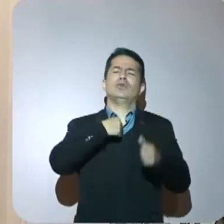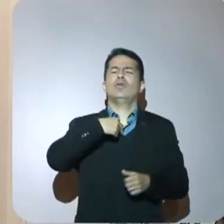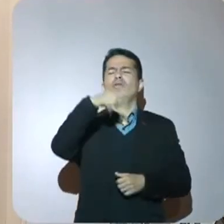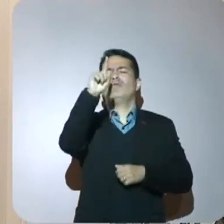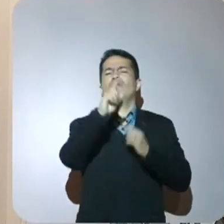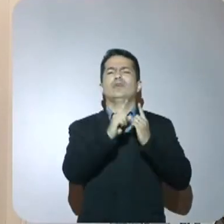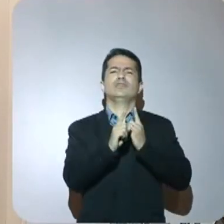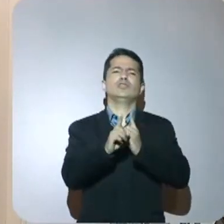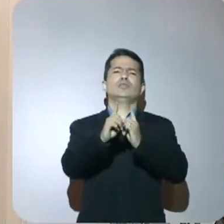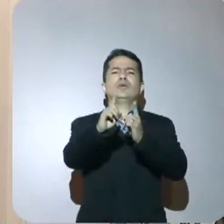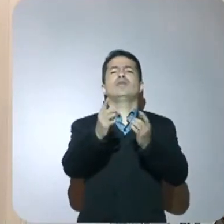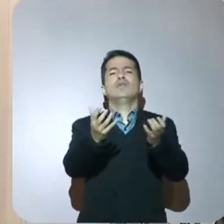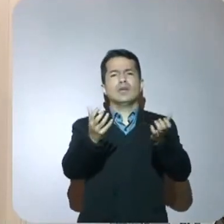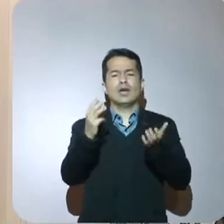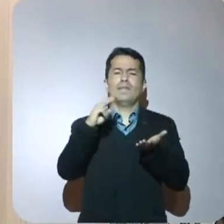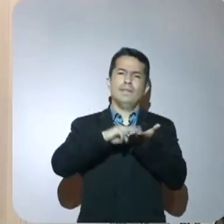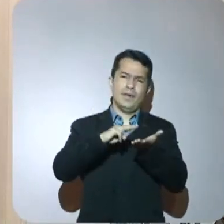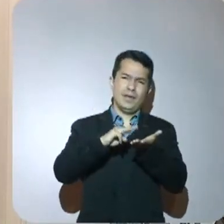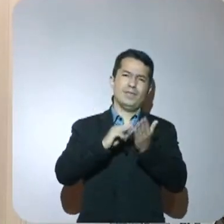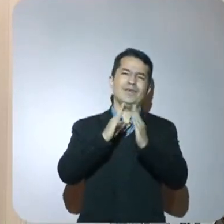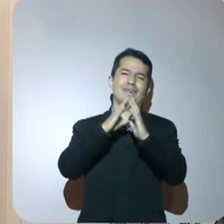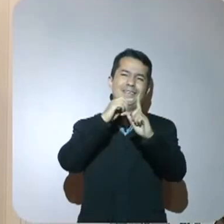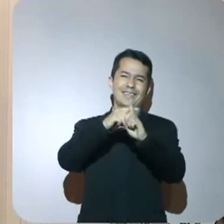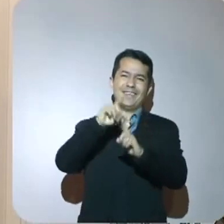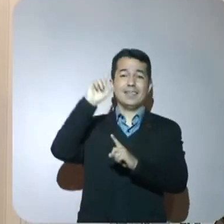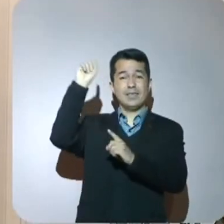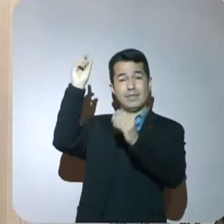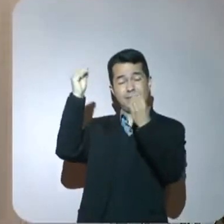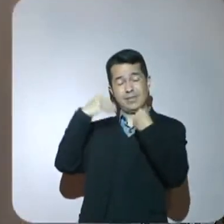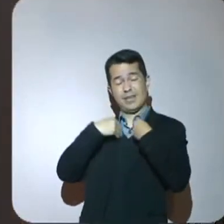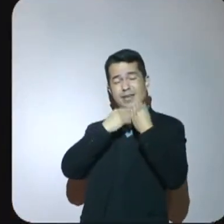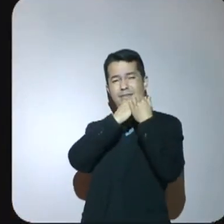discipulado, quero ser membro da igreja. O Senhor tem uma missão para você.